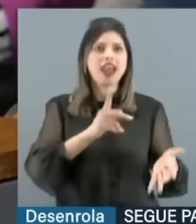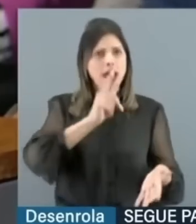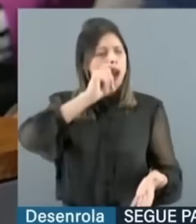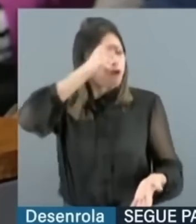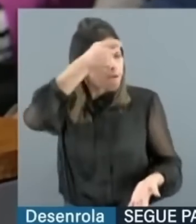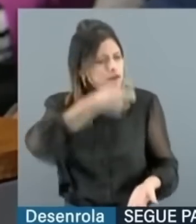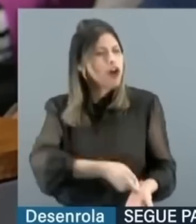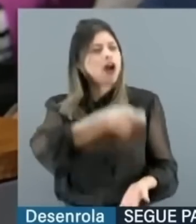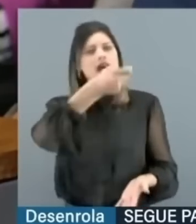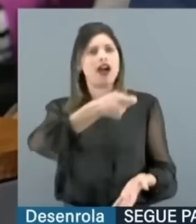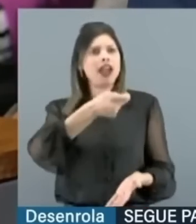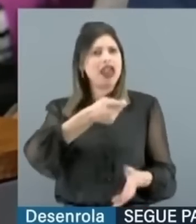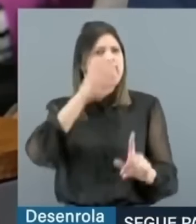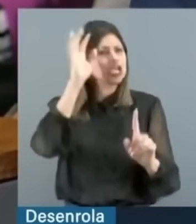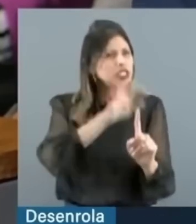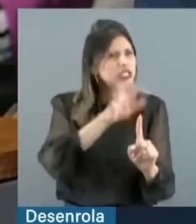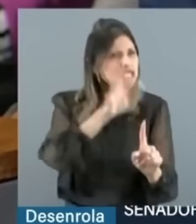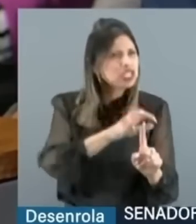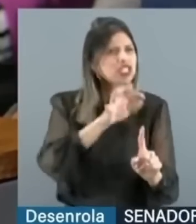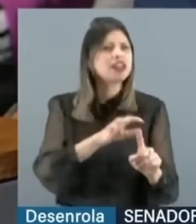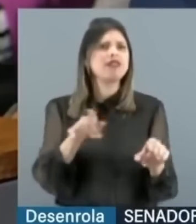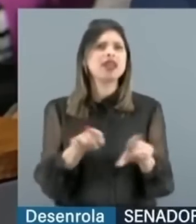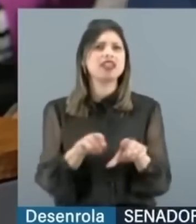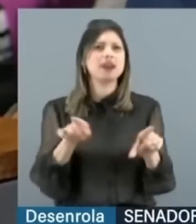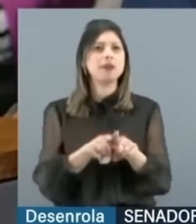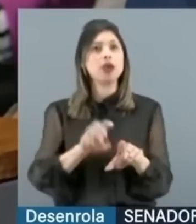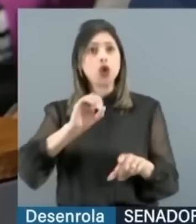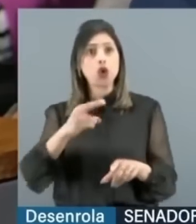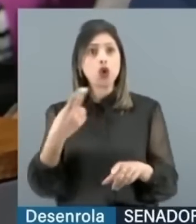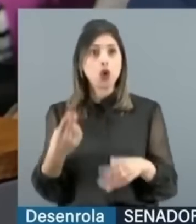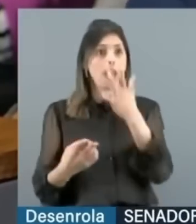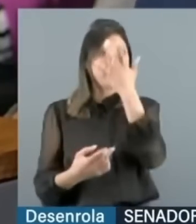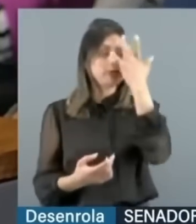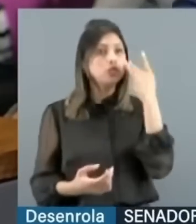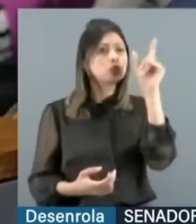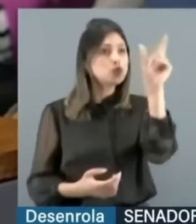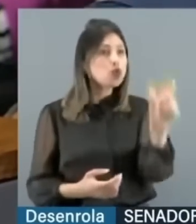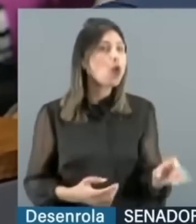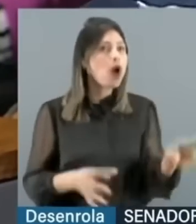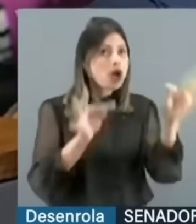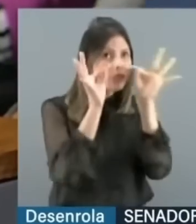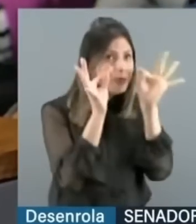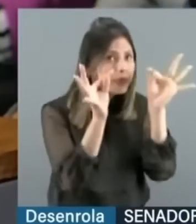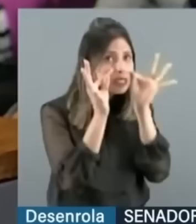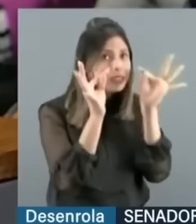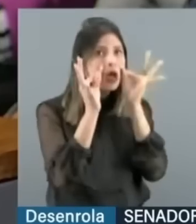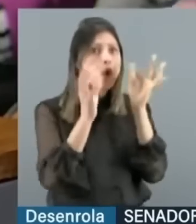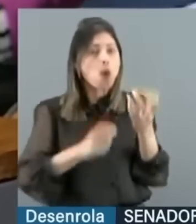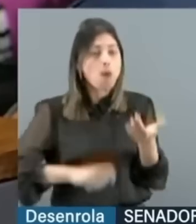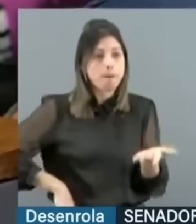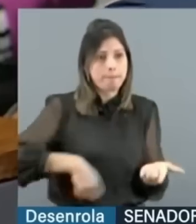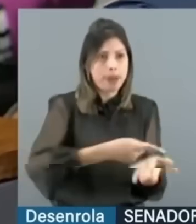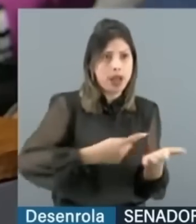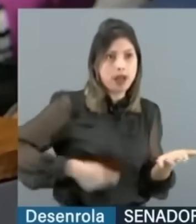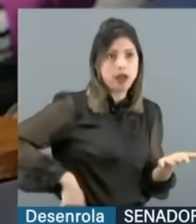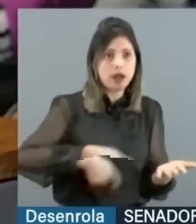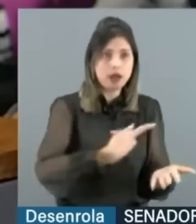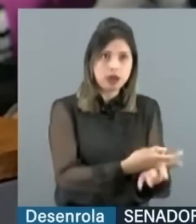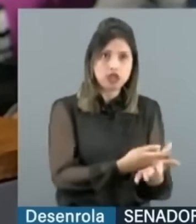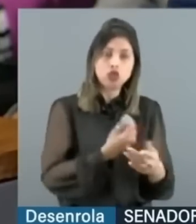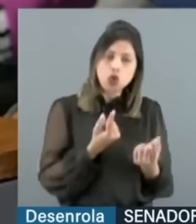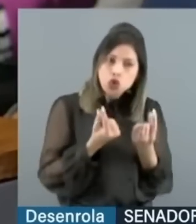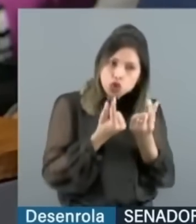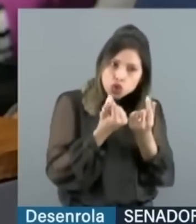ideia golpista, e seja, como é o caso do depoente, com todo respeito, no partícipe material, para aquele que